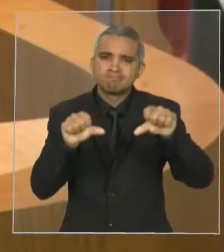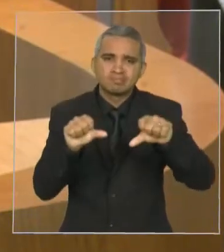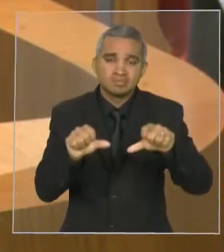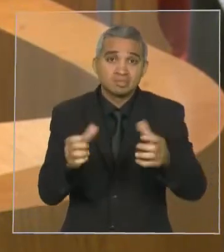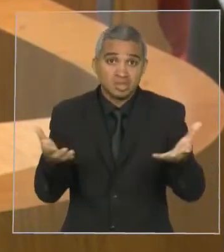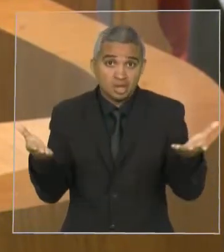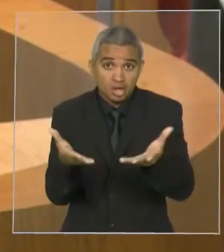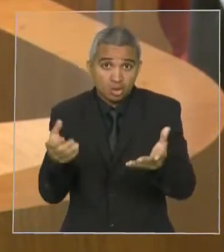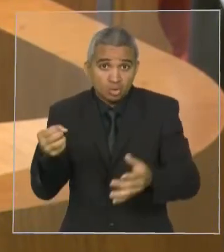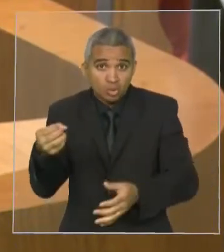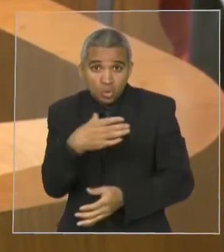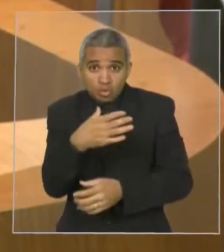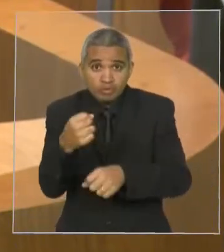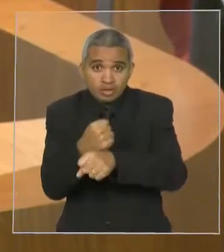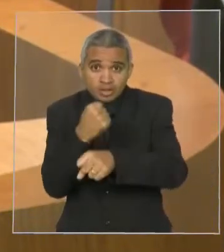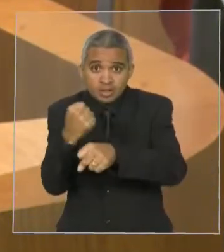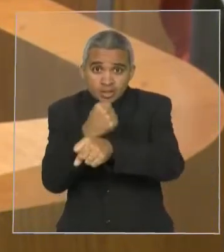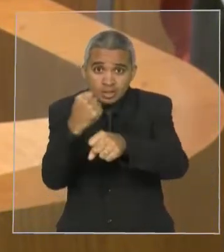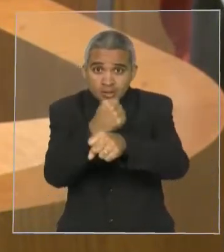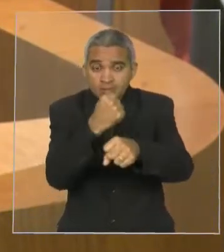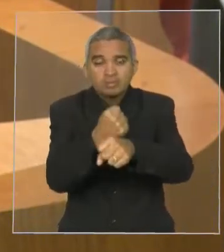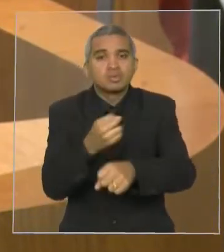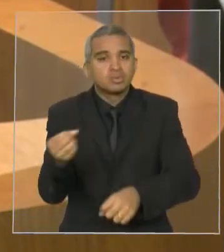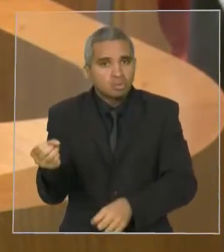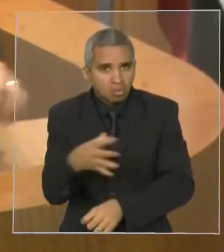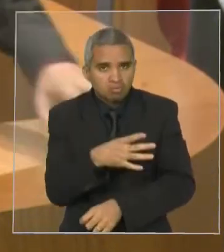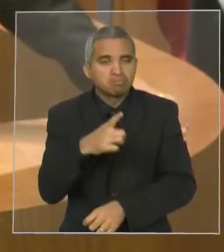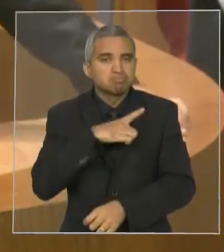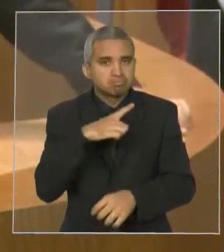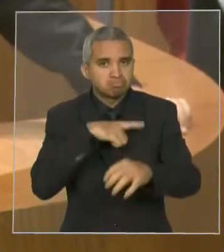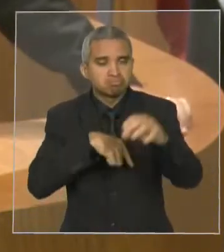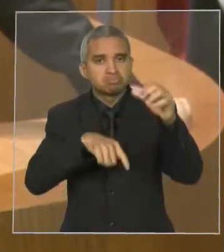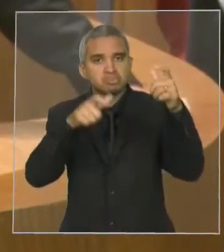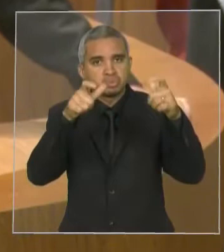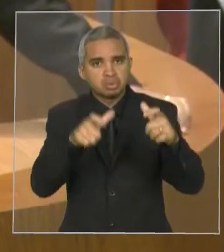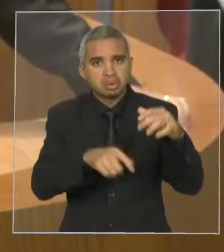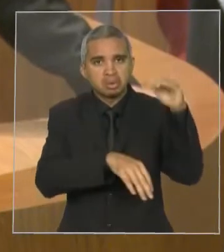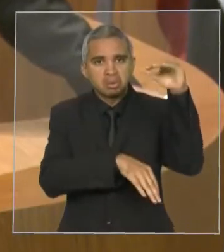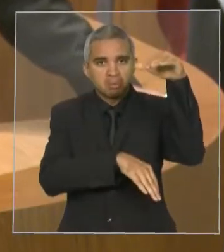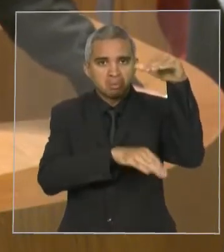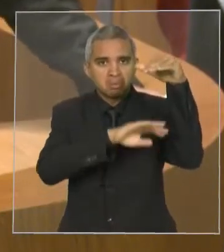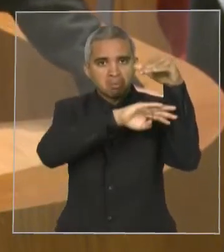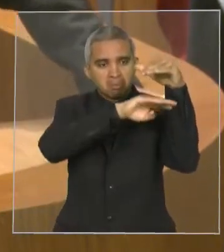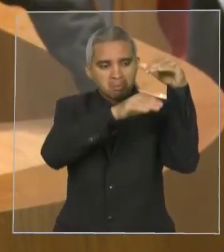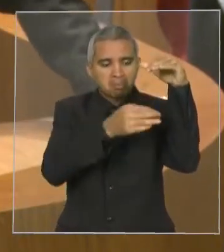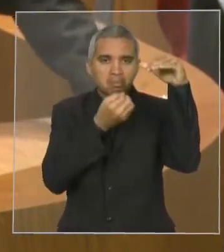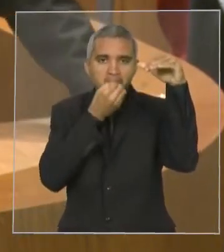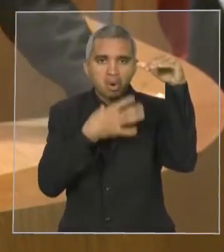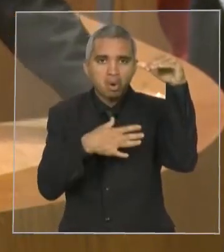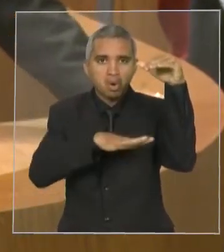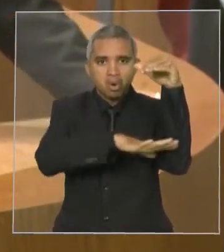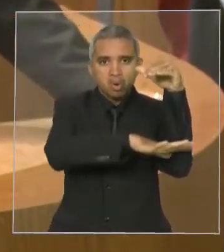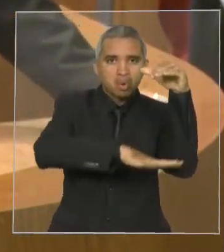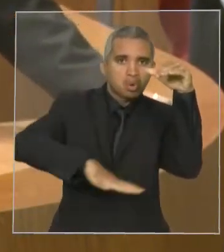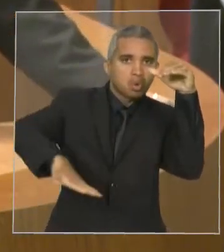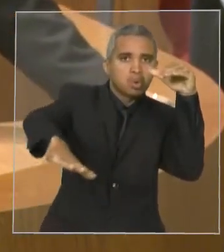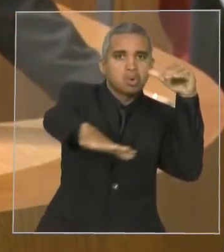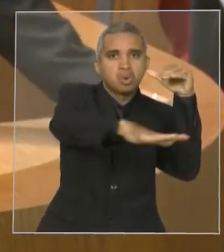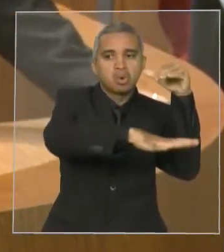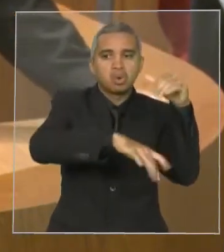religiosos agora na inauguração show é com artistas nacionais agora recentemente